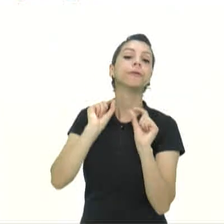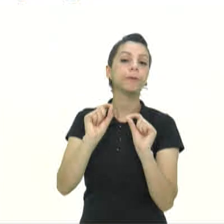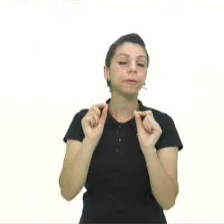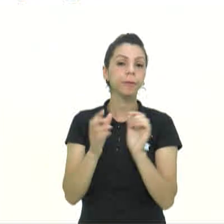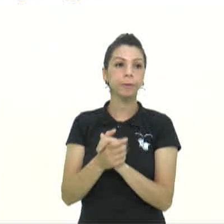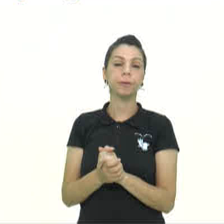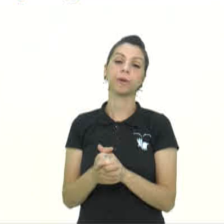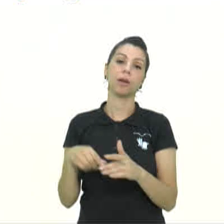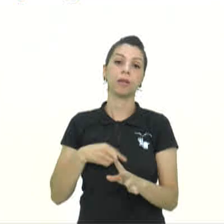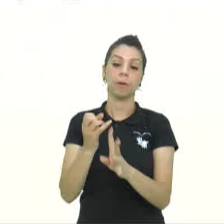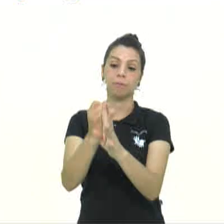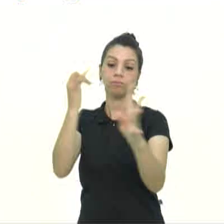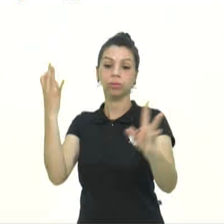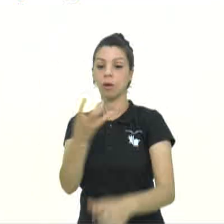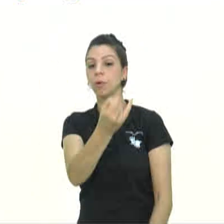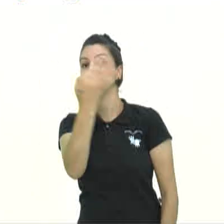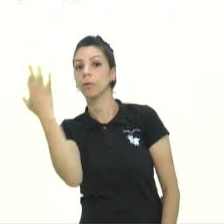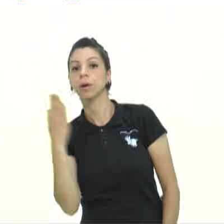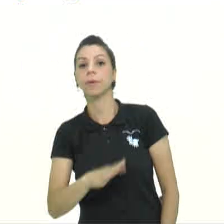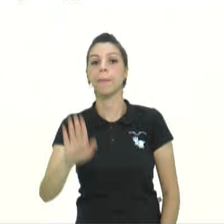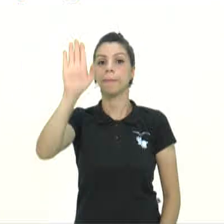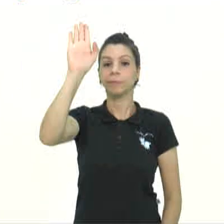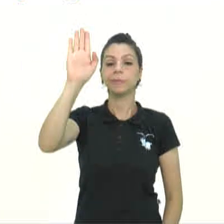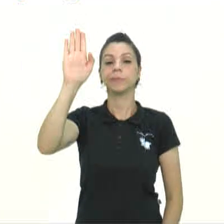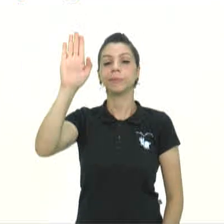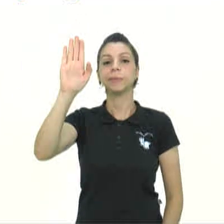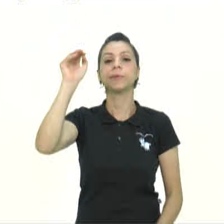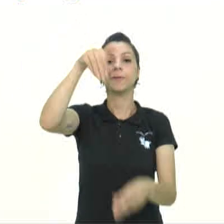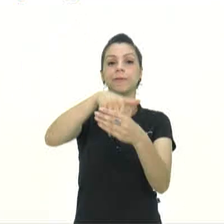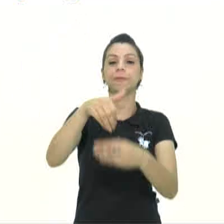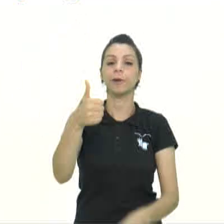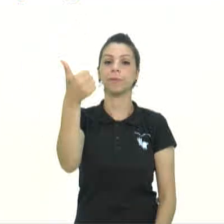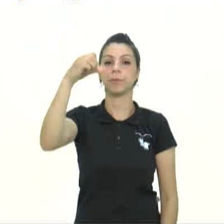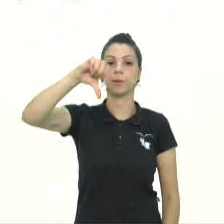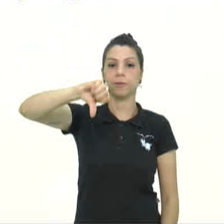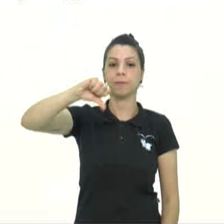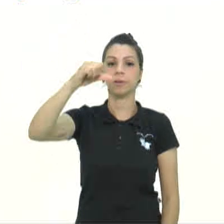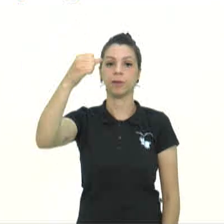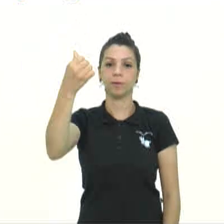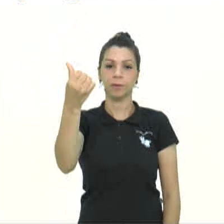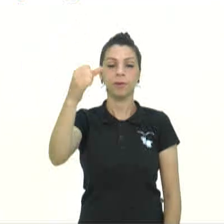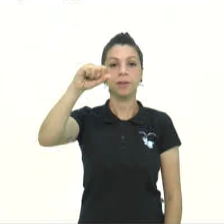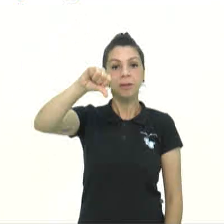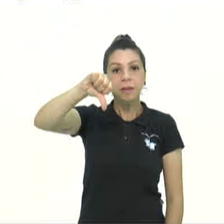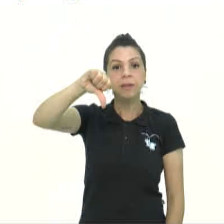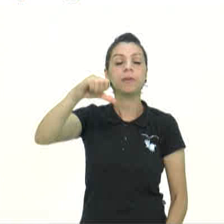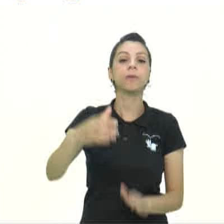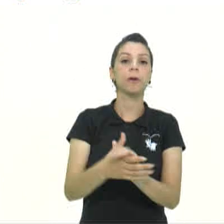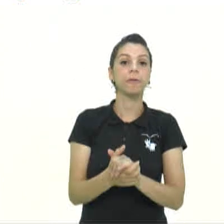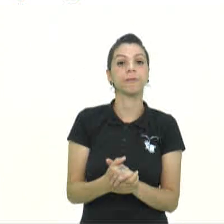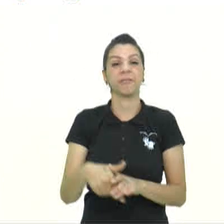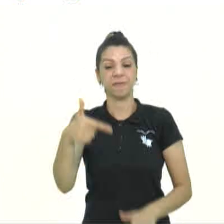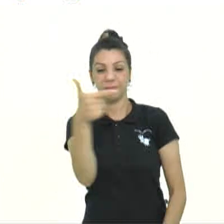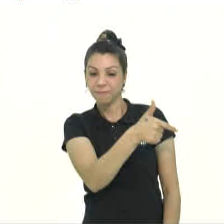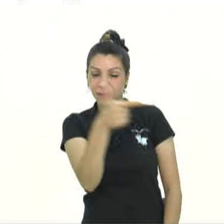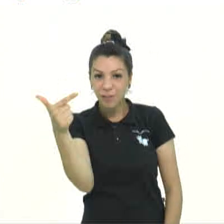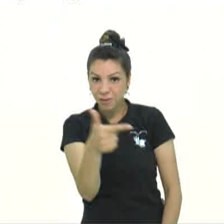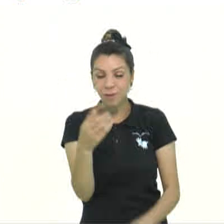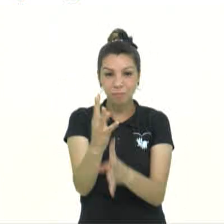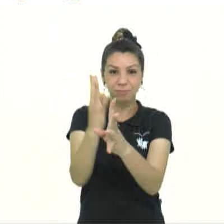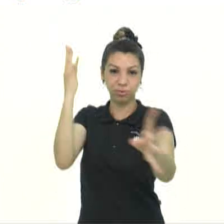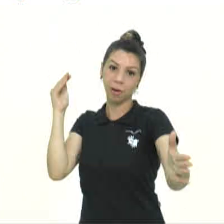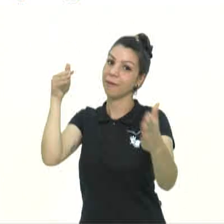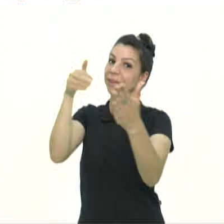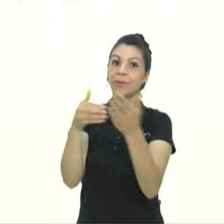O grande número de candidatos na eleição de 89, 22 no total. Maior número de candidatos